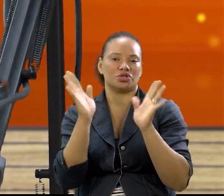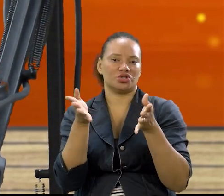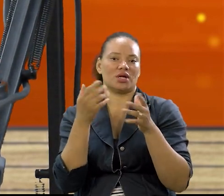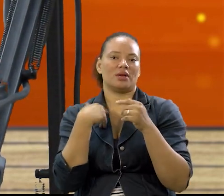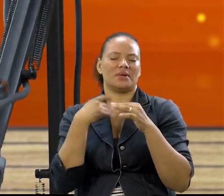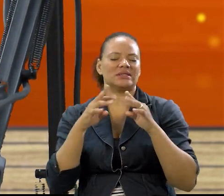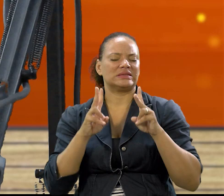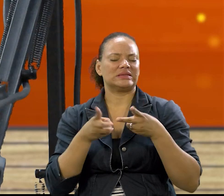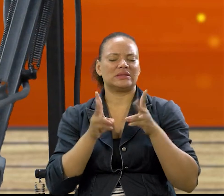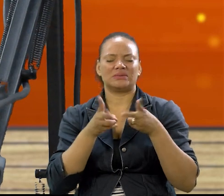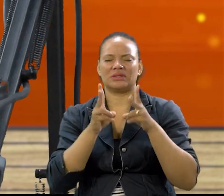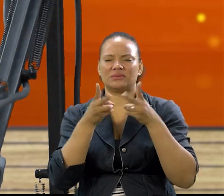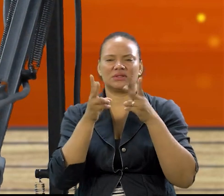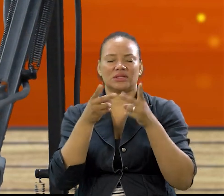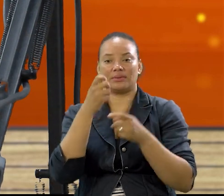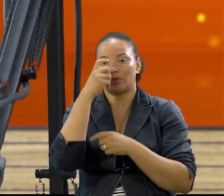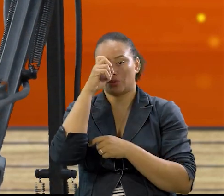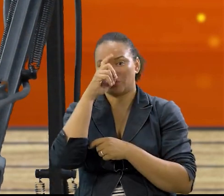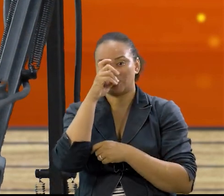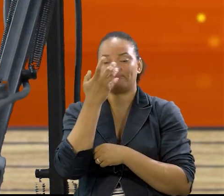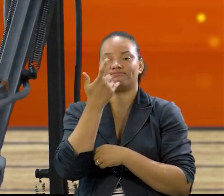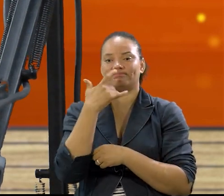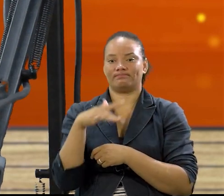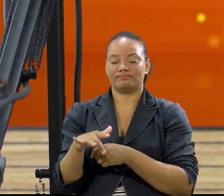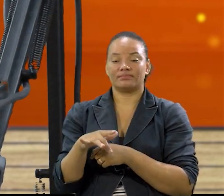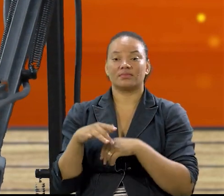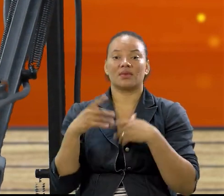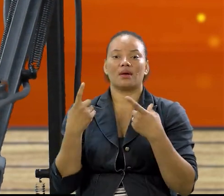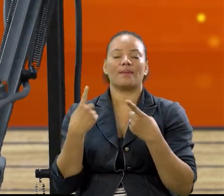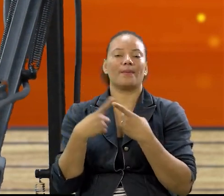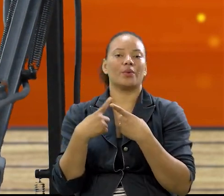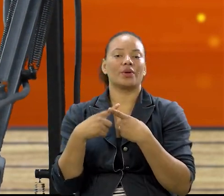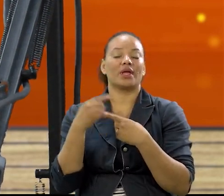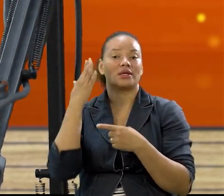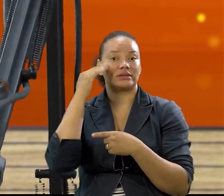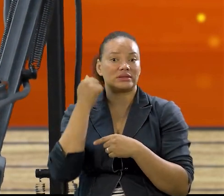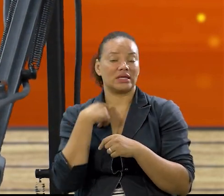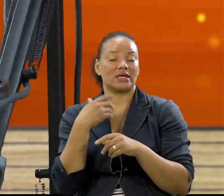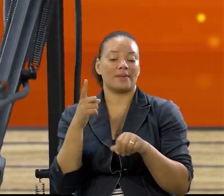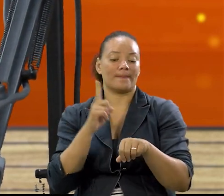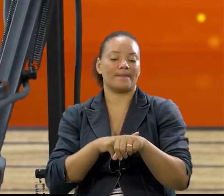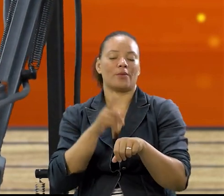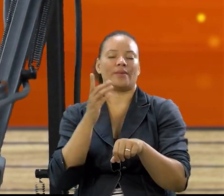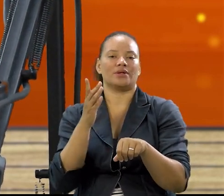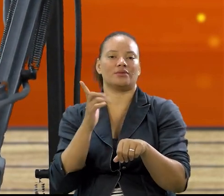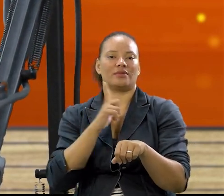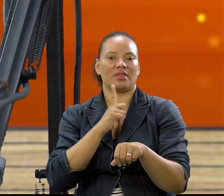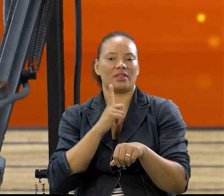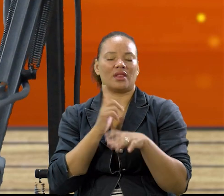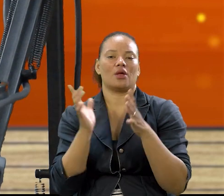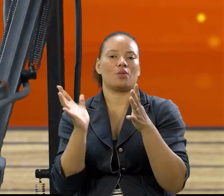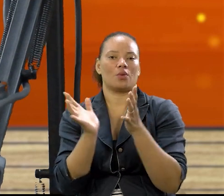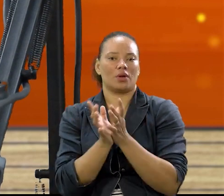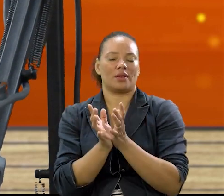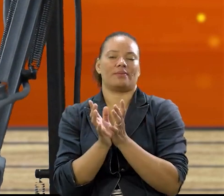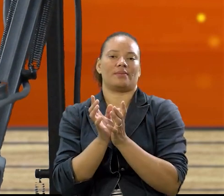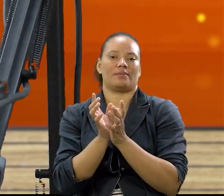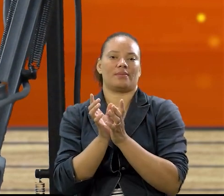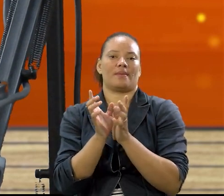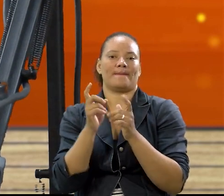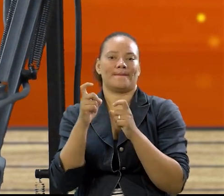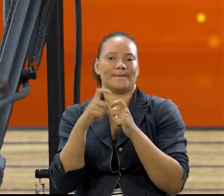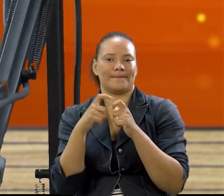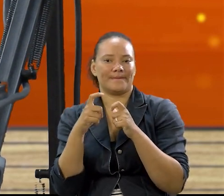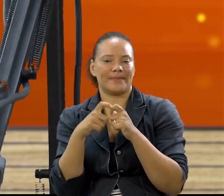toda vida foram atendida no cos da mão porque eu sei que agora nesse momento eu vou ter uma equipe lá médica